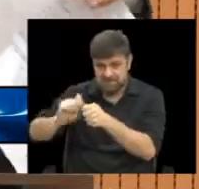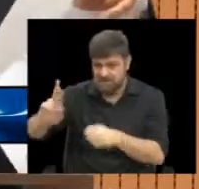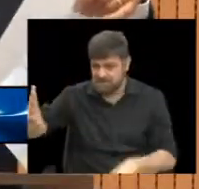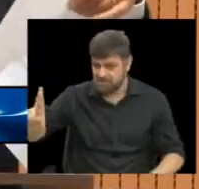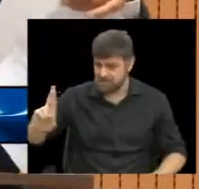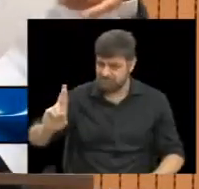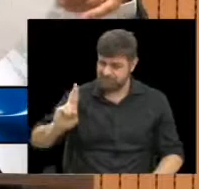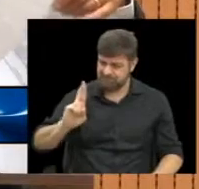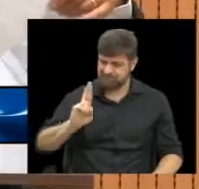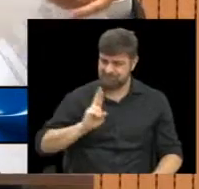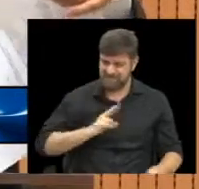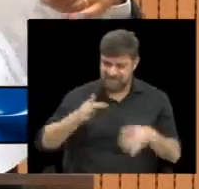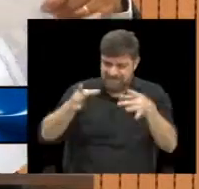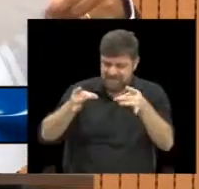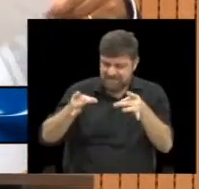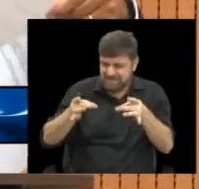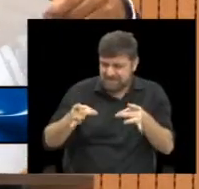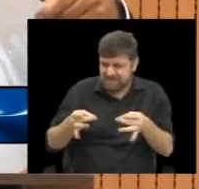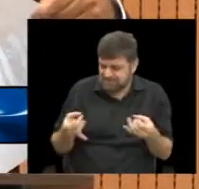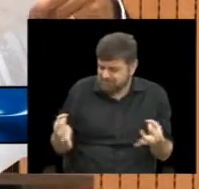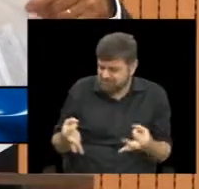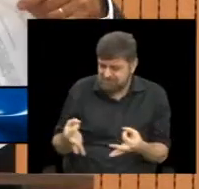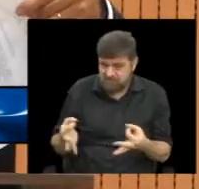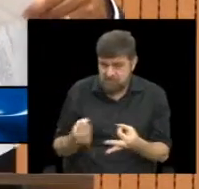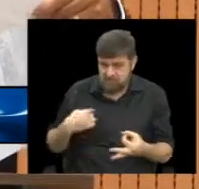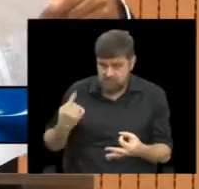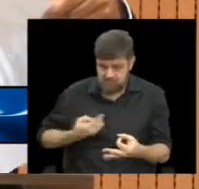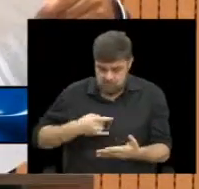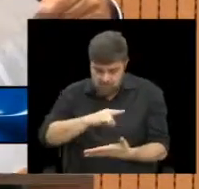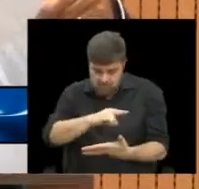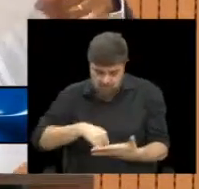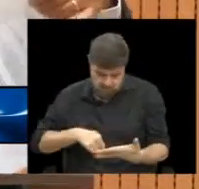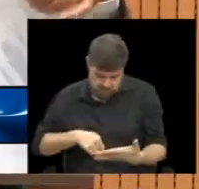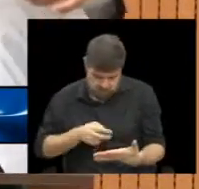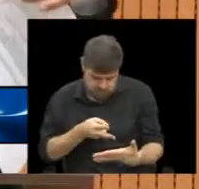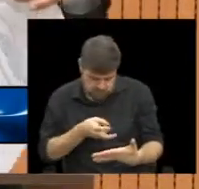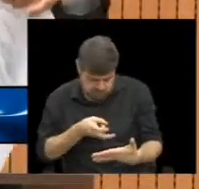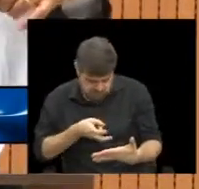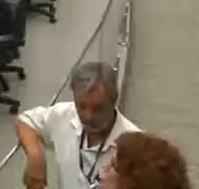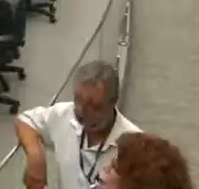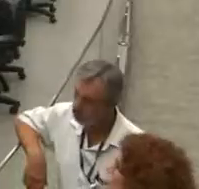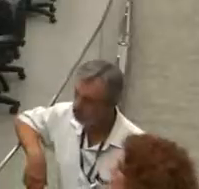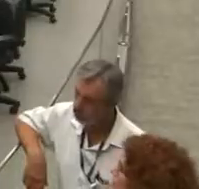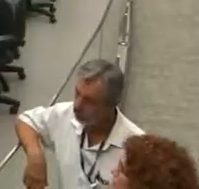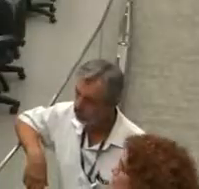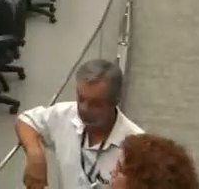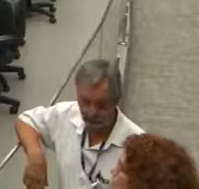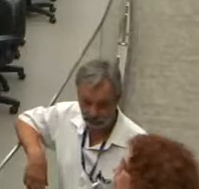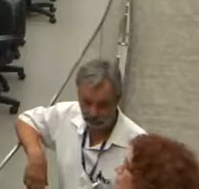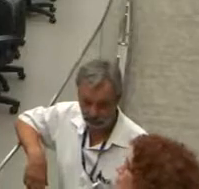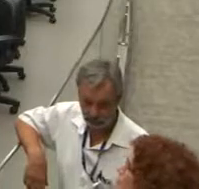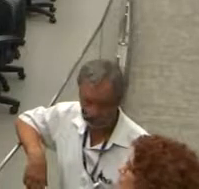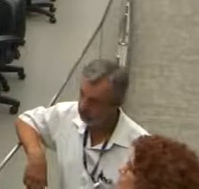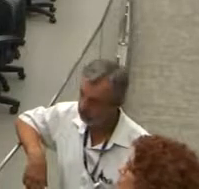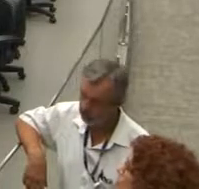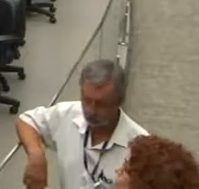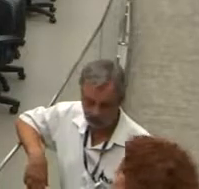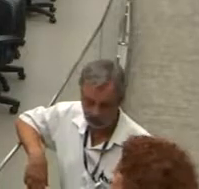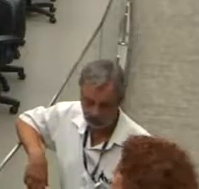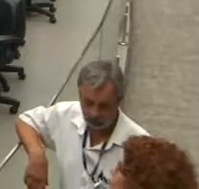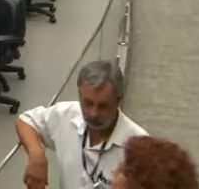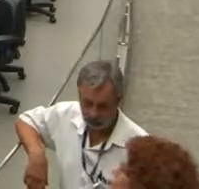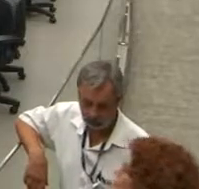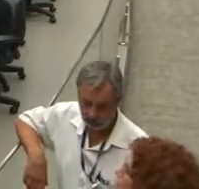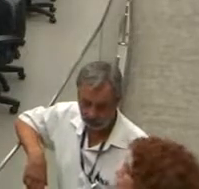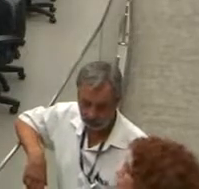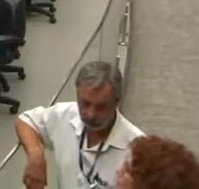moção pedindo providências em relação à distribuição de medicamentos imunossupressores para tratamento de pacientes